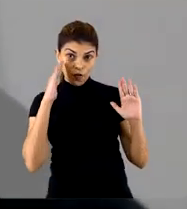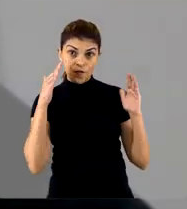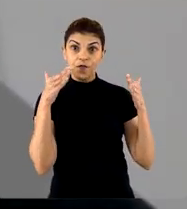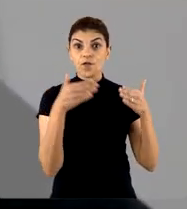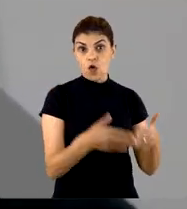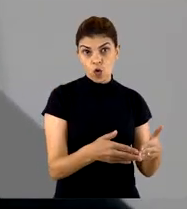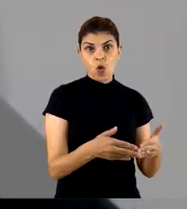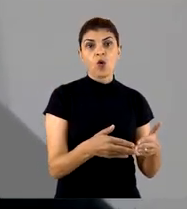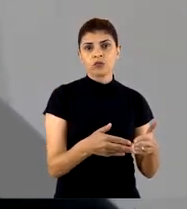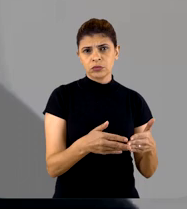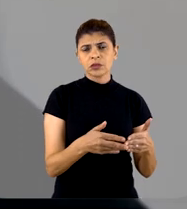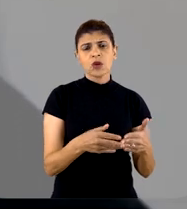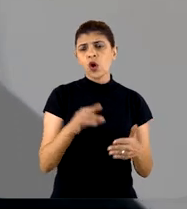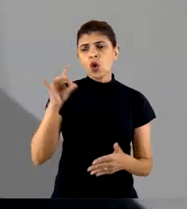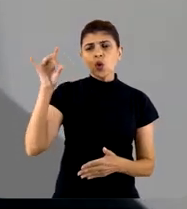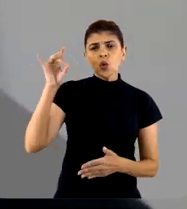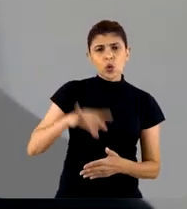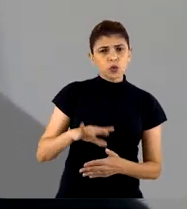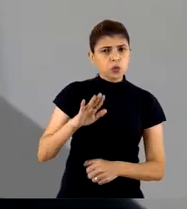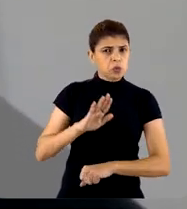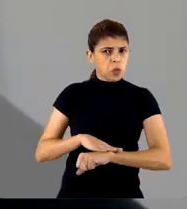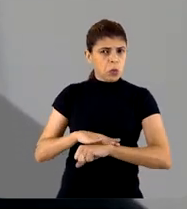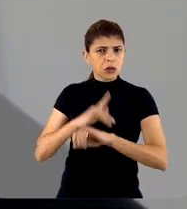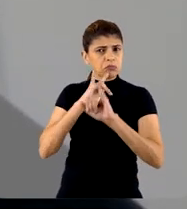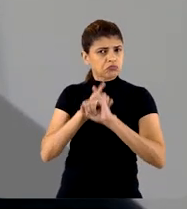focal, né? Um dos últimos respiros